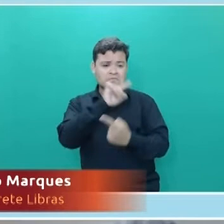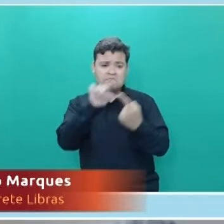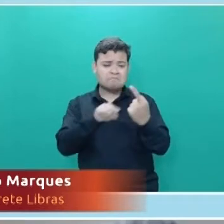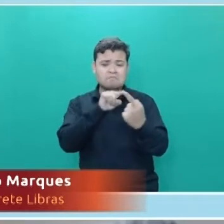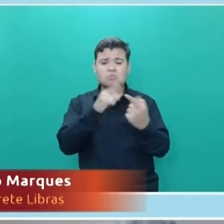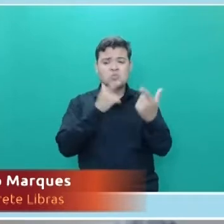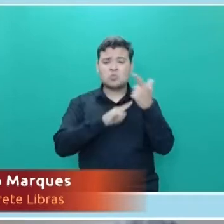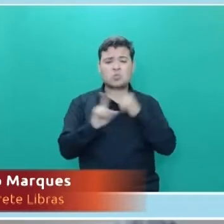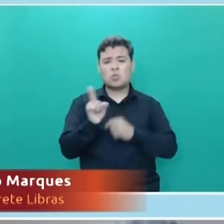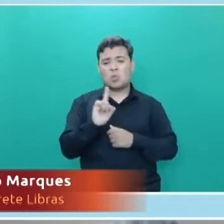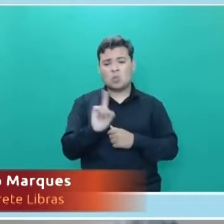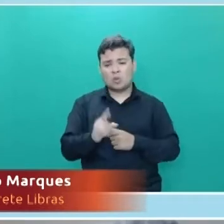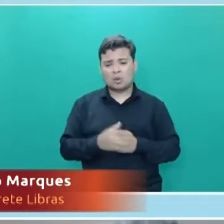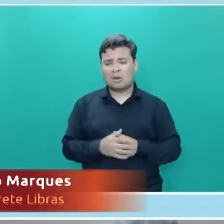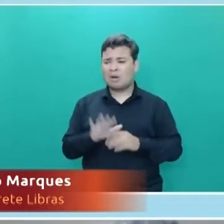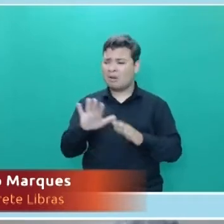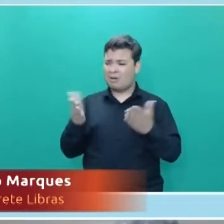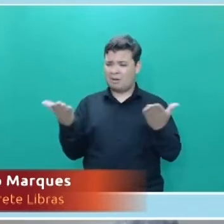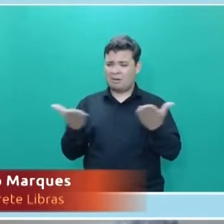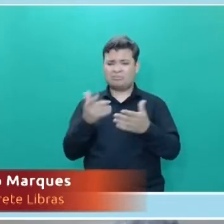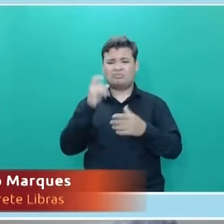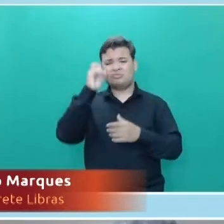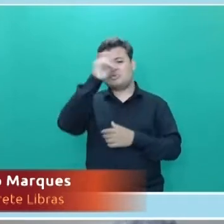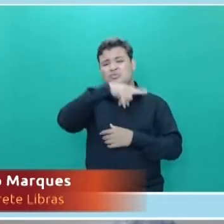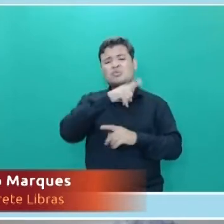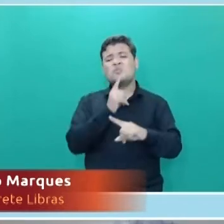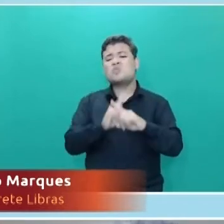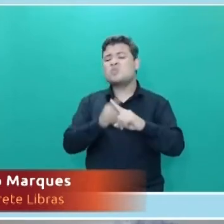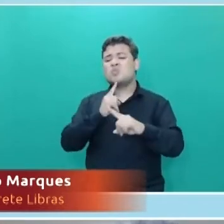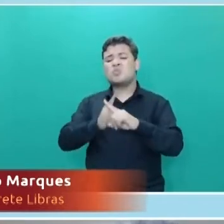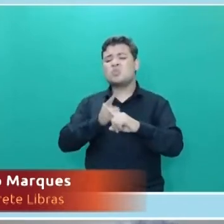essa dificuldade de alcançar os índices